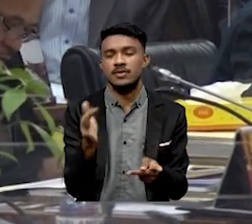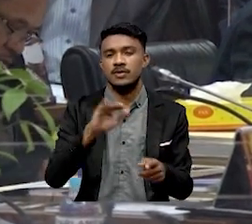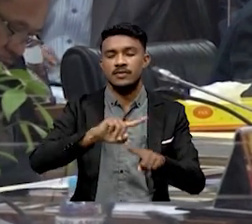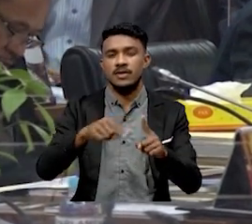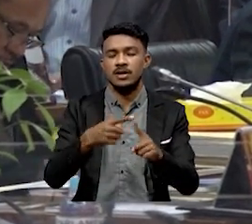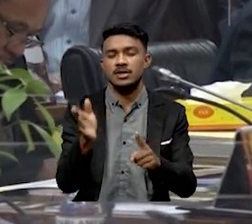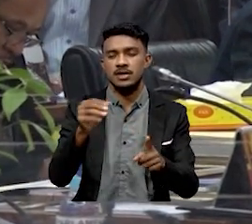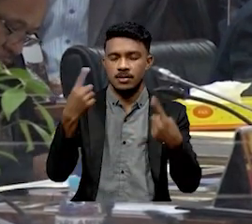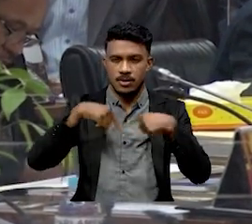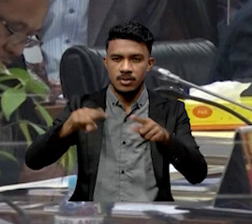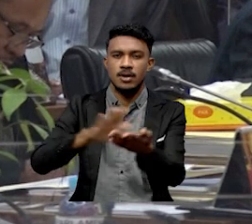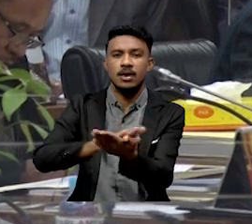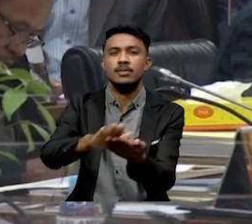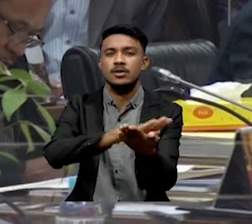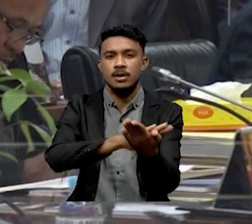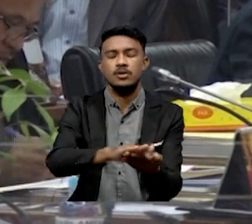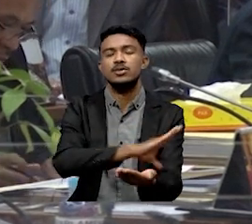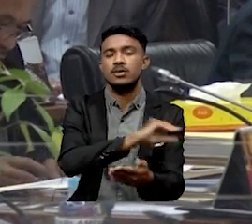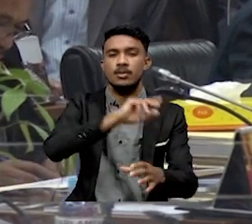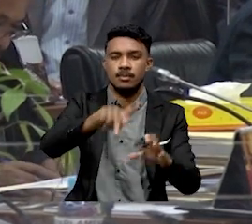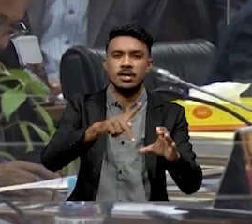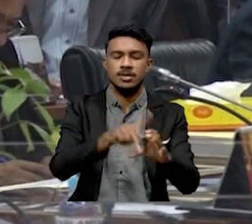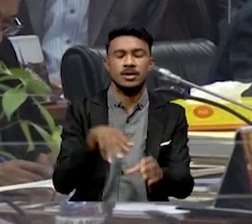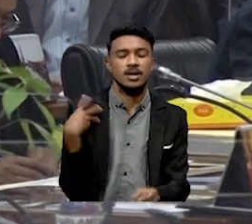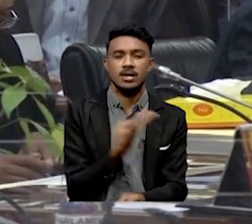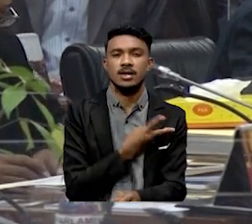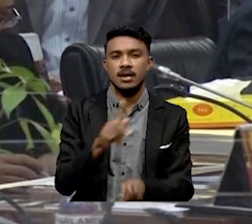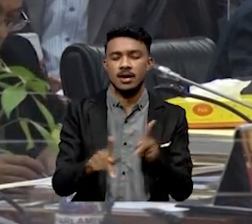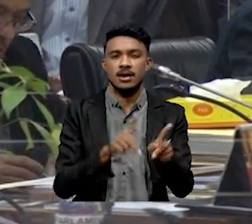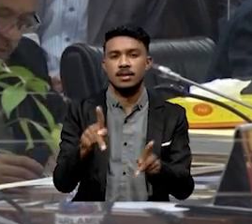limpeza neba, participamos e tenha população, homos